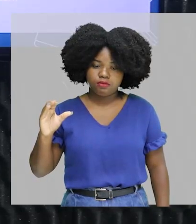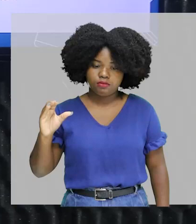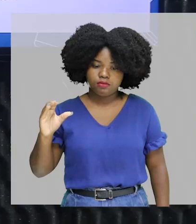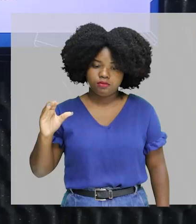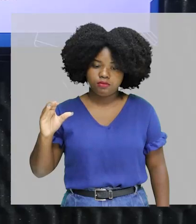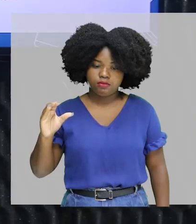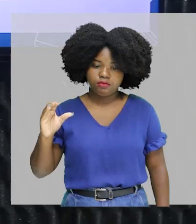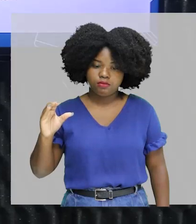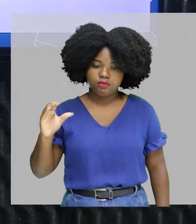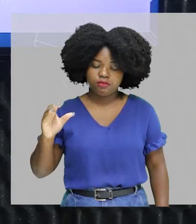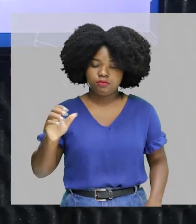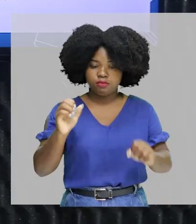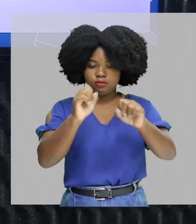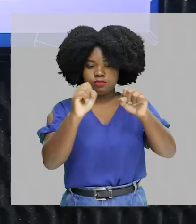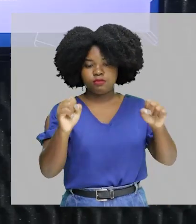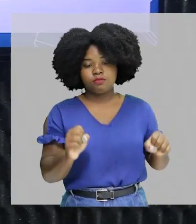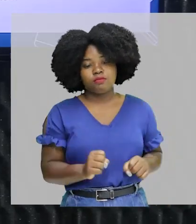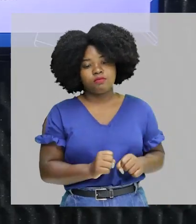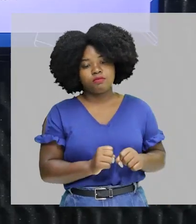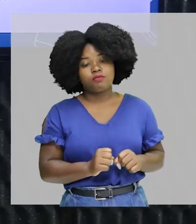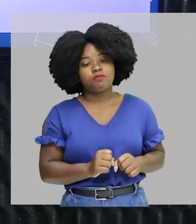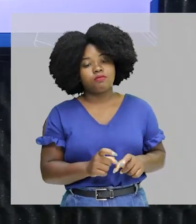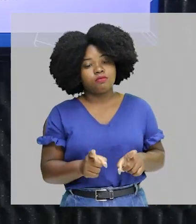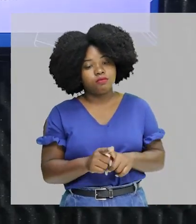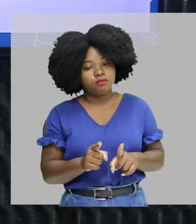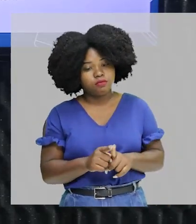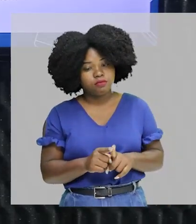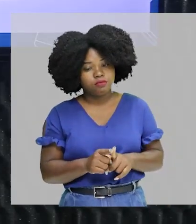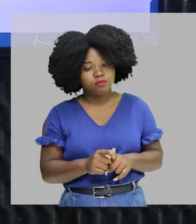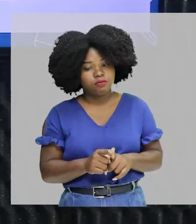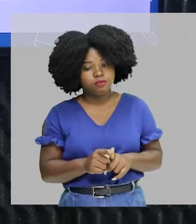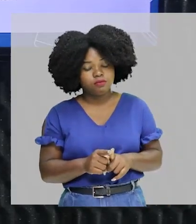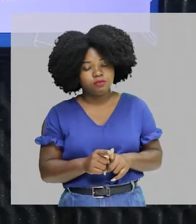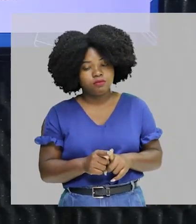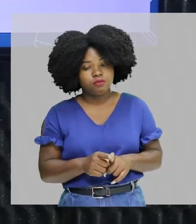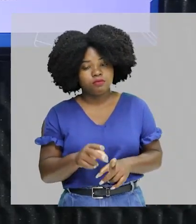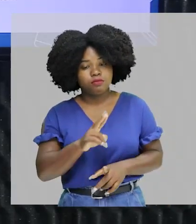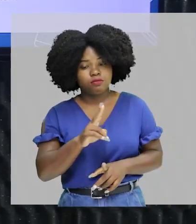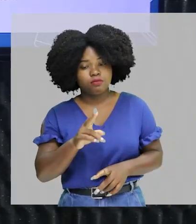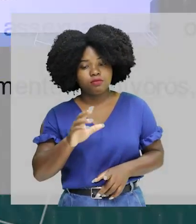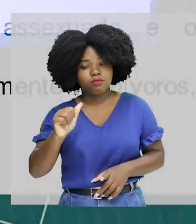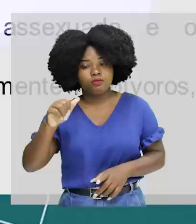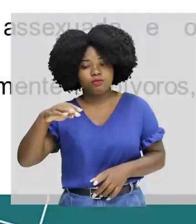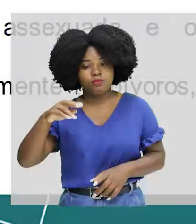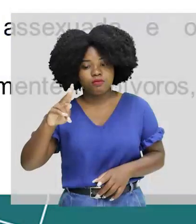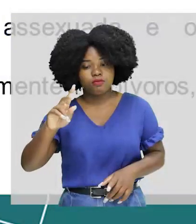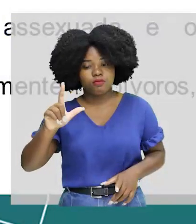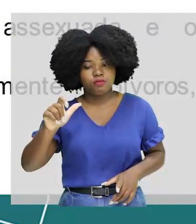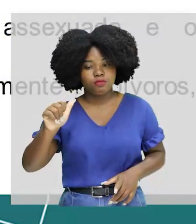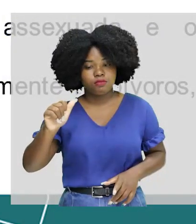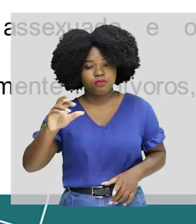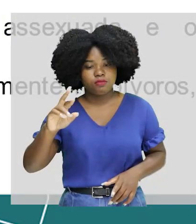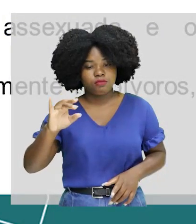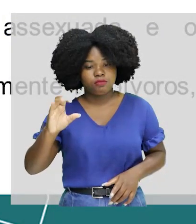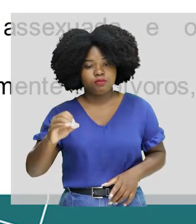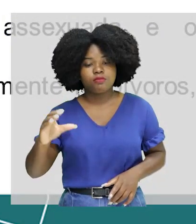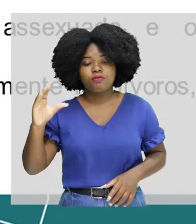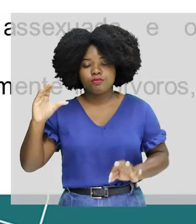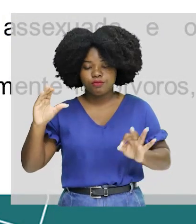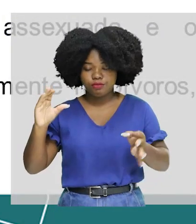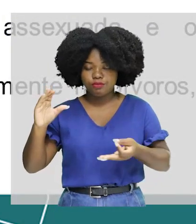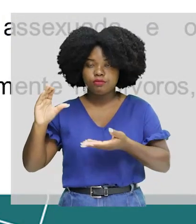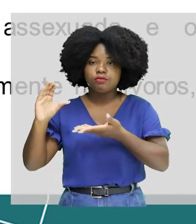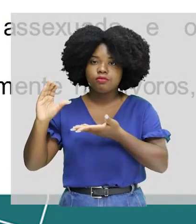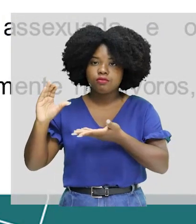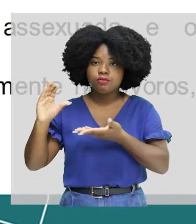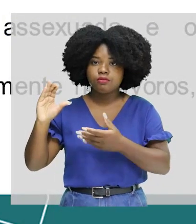locomoção. Esse sistema hidrovascular, inclusive, pessoal, é chamado de sistema ambulacrário. Então, a alternativa correta vai ser